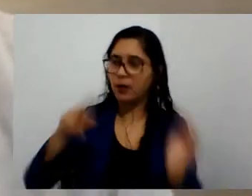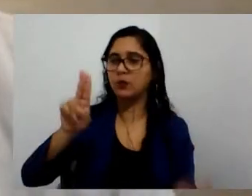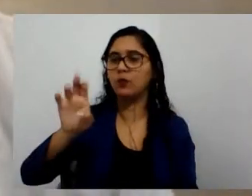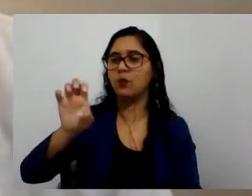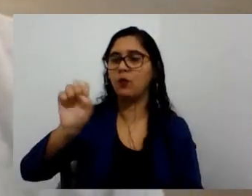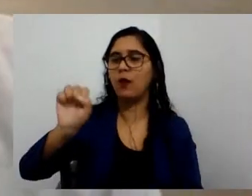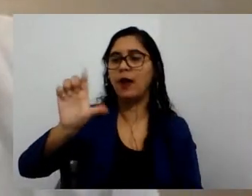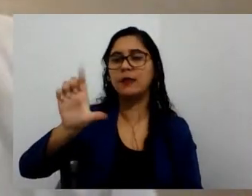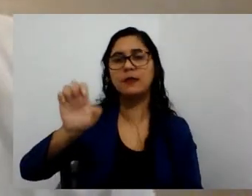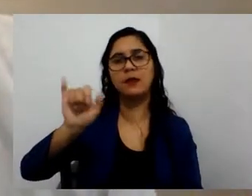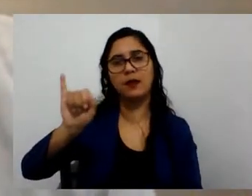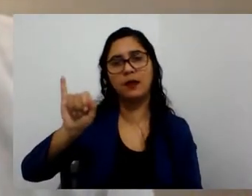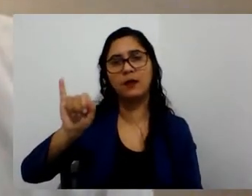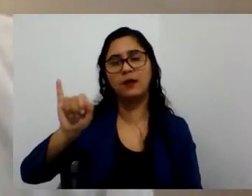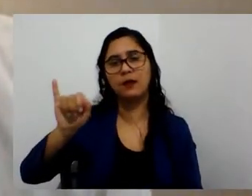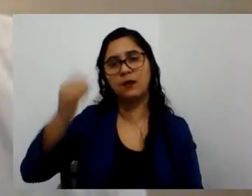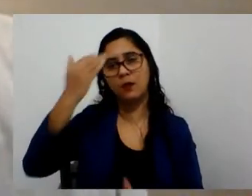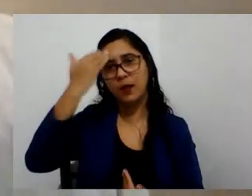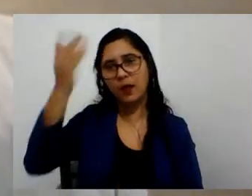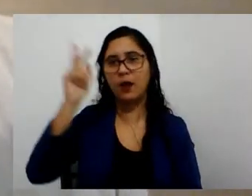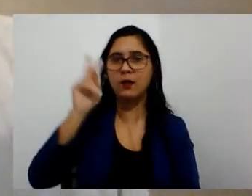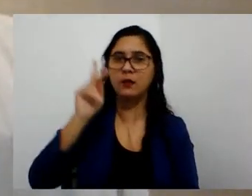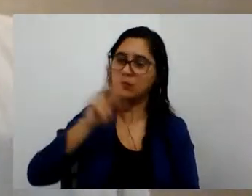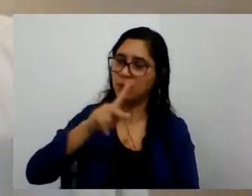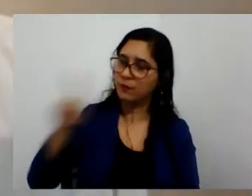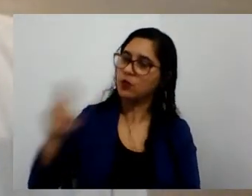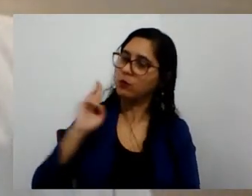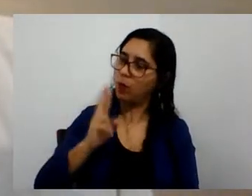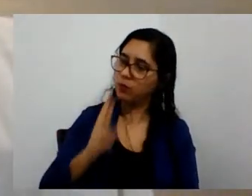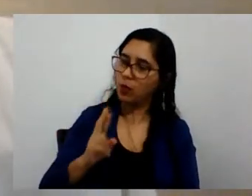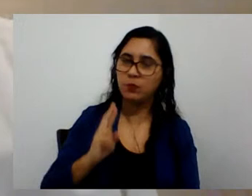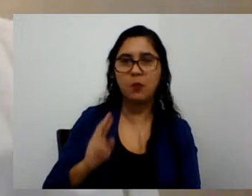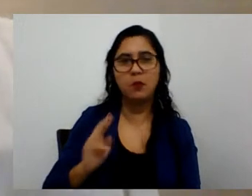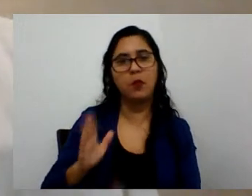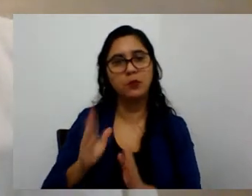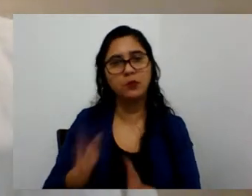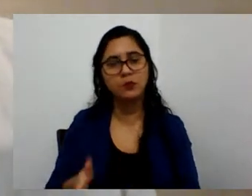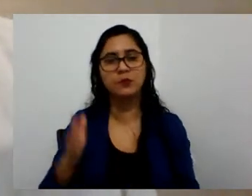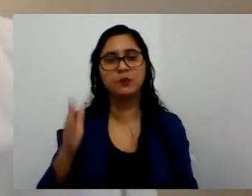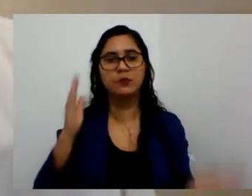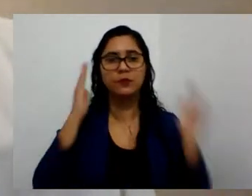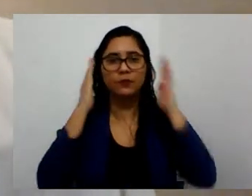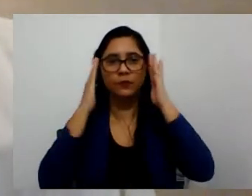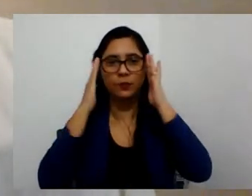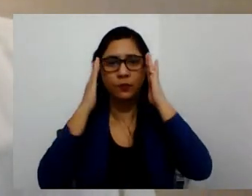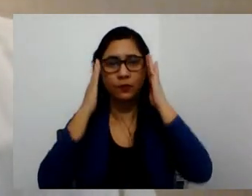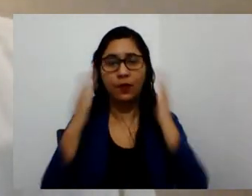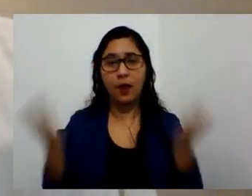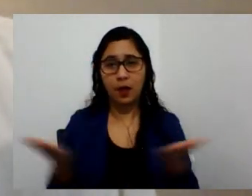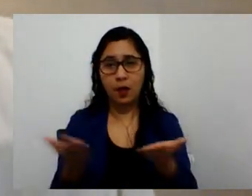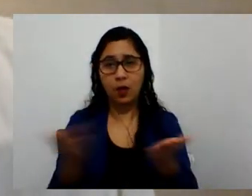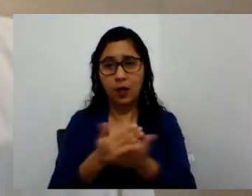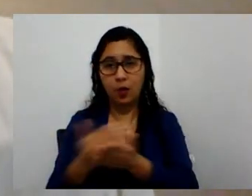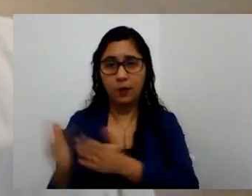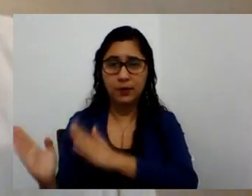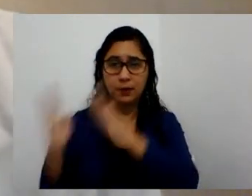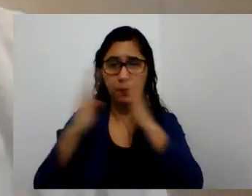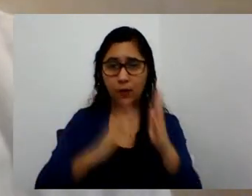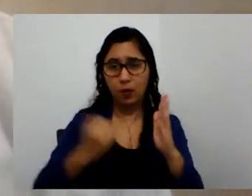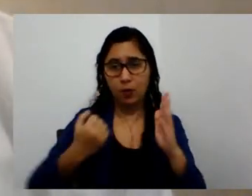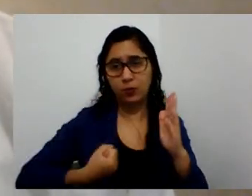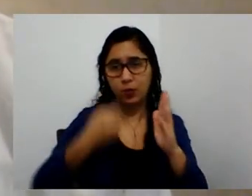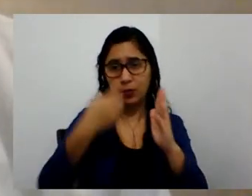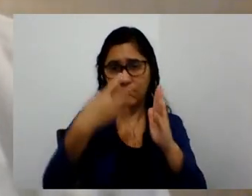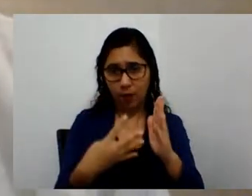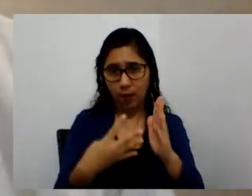aos professores pelas respostas às questões. Nós vamos dar início, então, agora ao bloco 4,